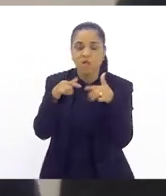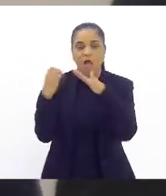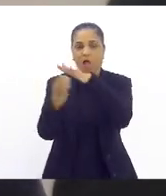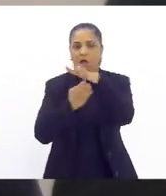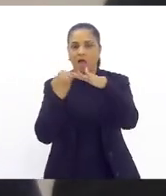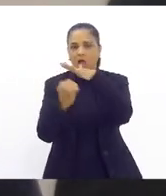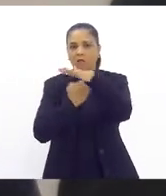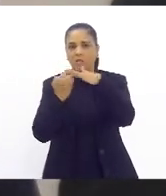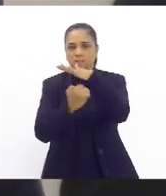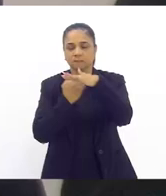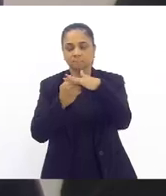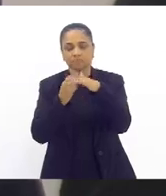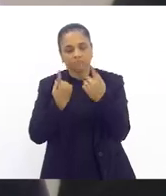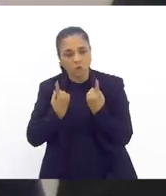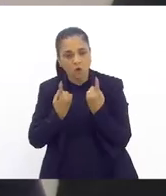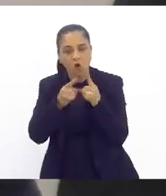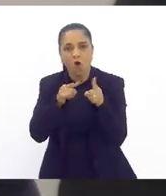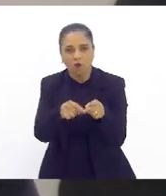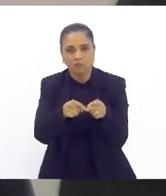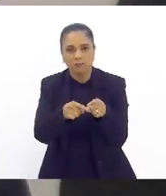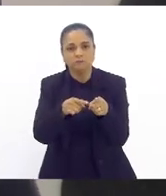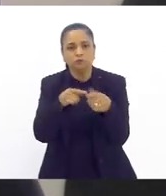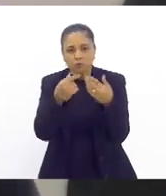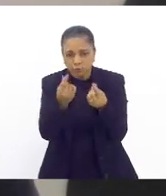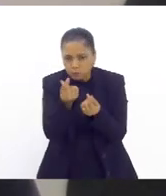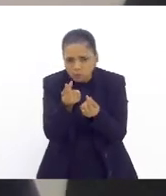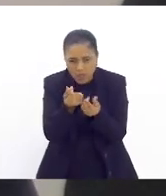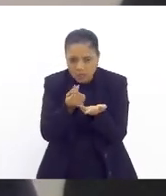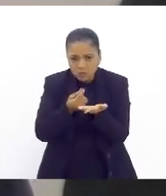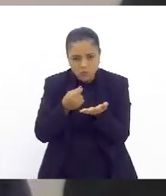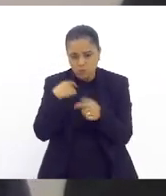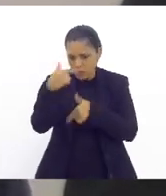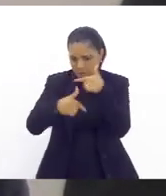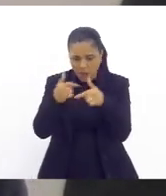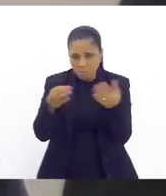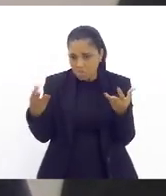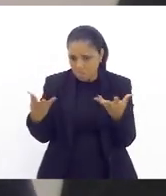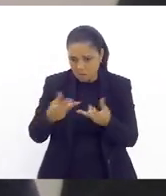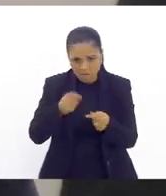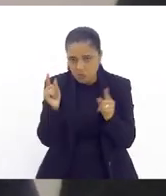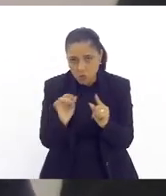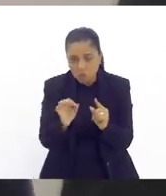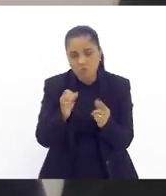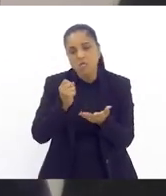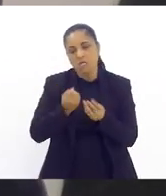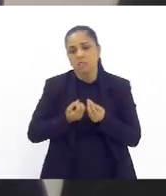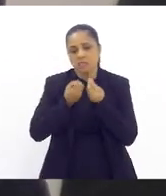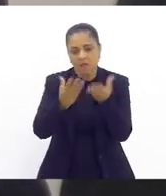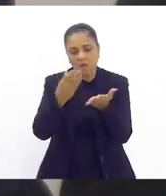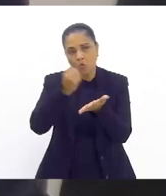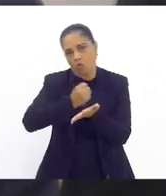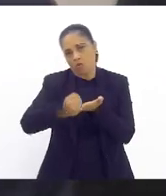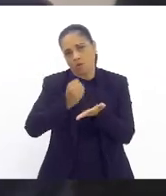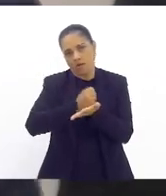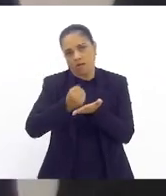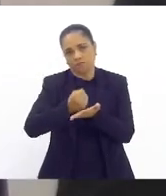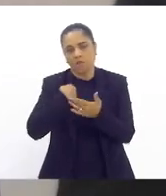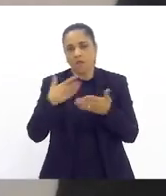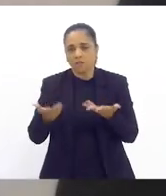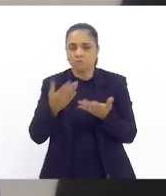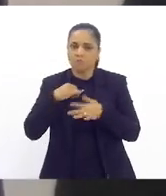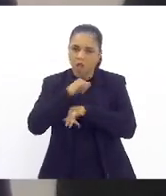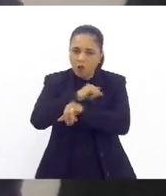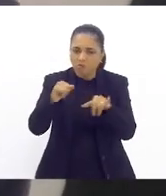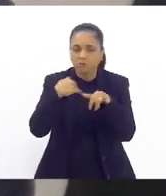enfrentar as concessionárias não quer prestar serviço entrega o contrato é essa contribuição que eu venho deixar aqui hoje na Assembleia